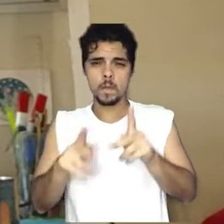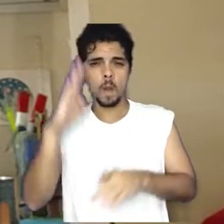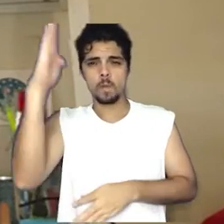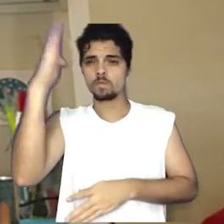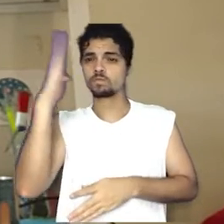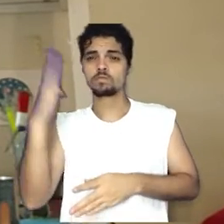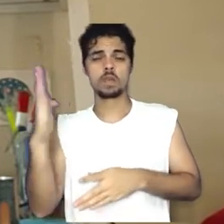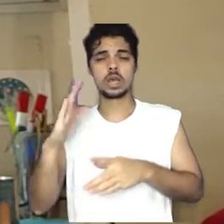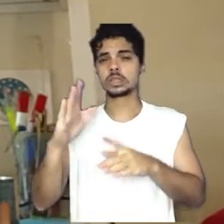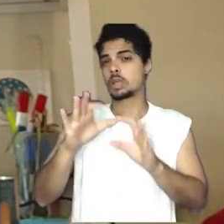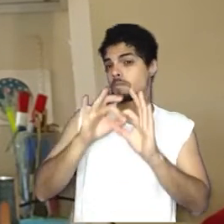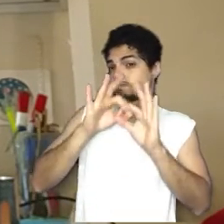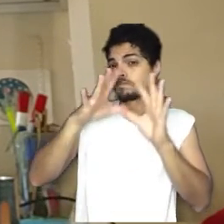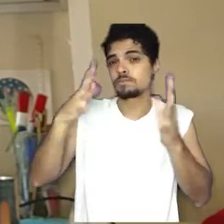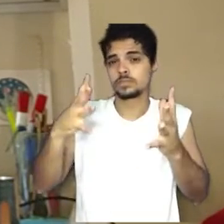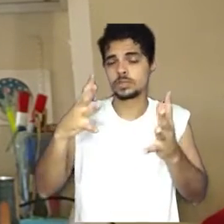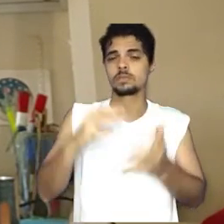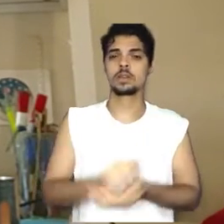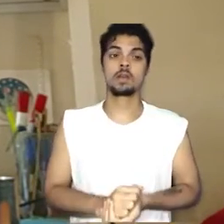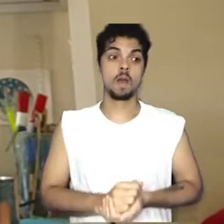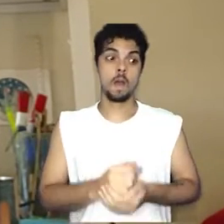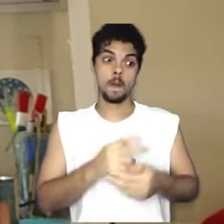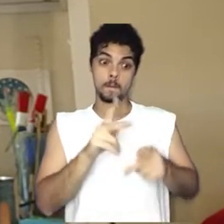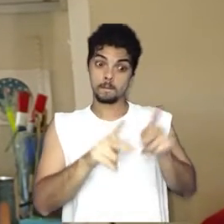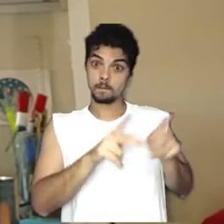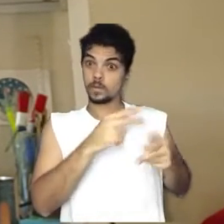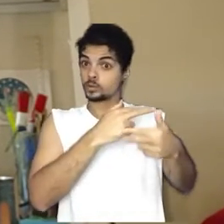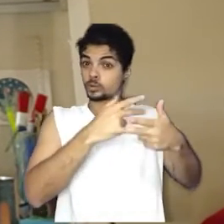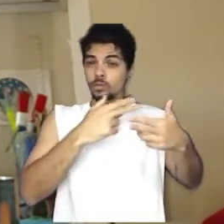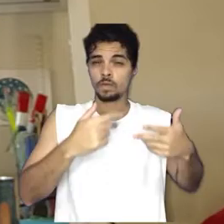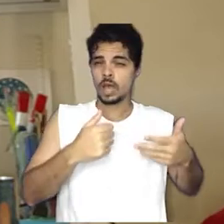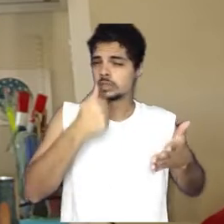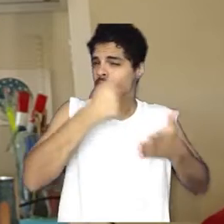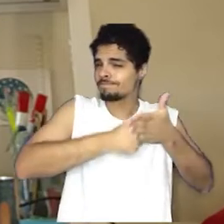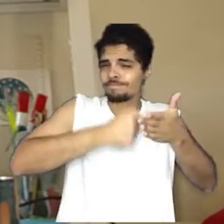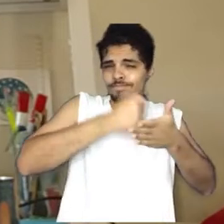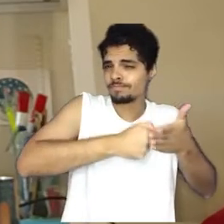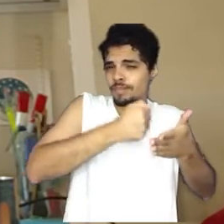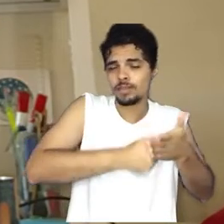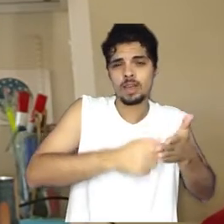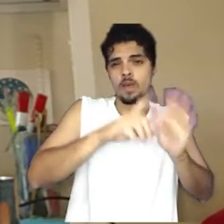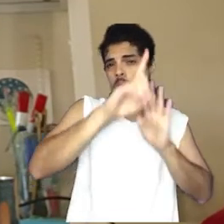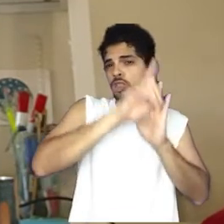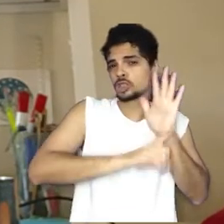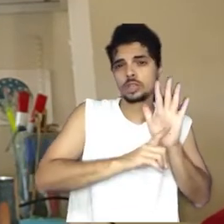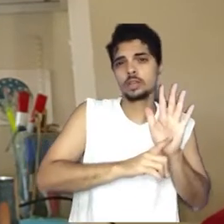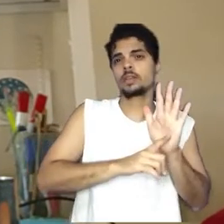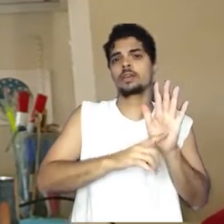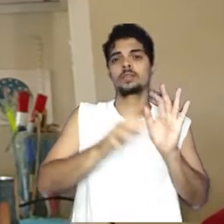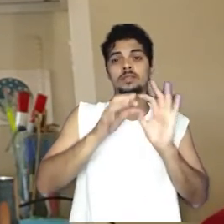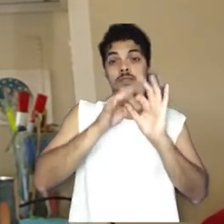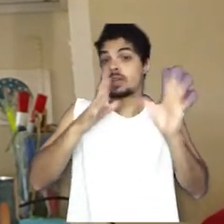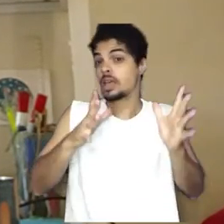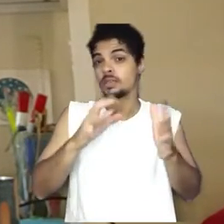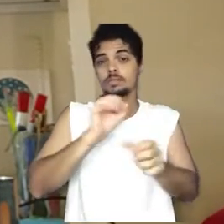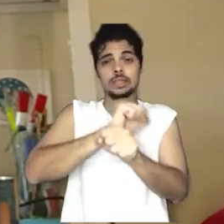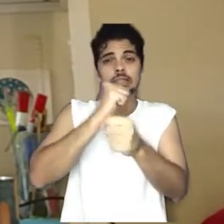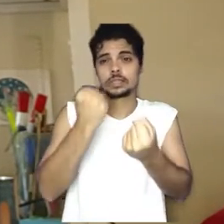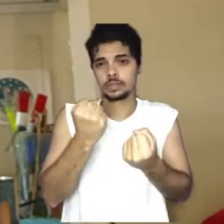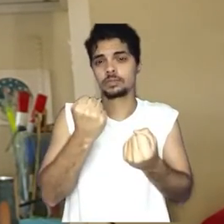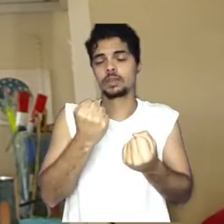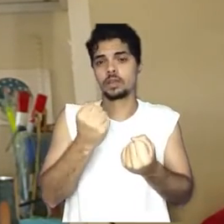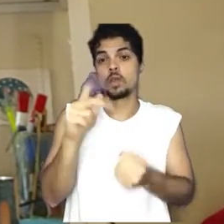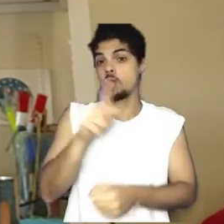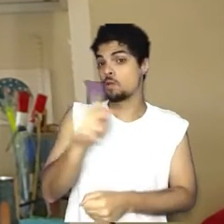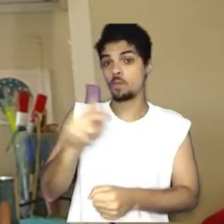Bahia, lideranças indígenas lutaram pela Santa Causa do Brasil e por direitos, do professor Francisco Cancela, da Universidade do Estado